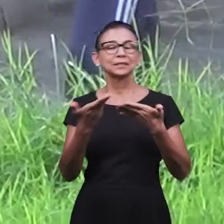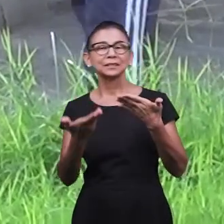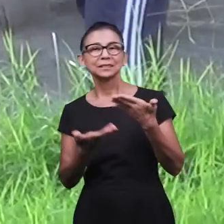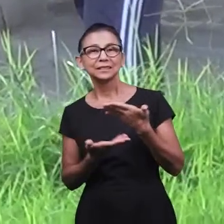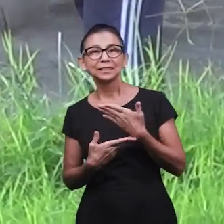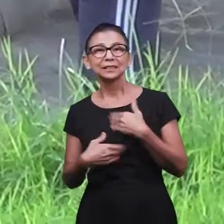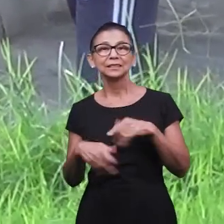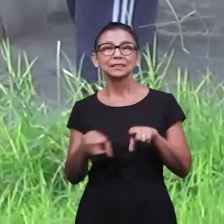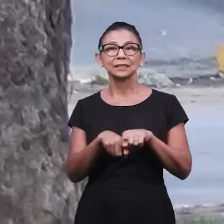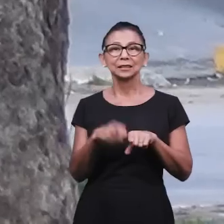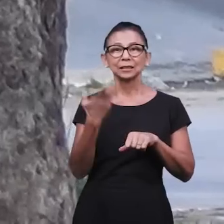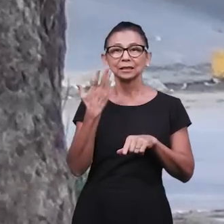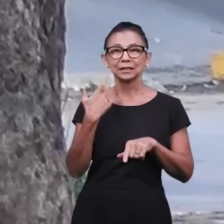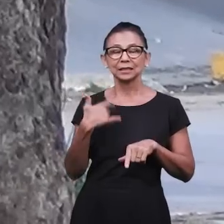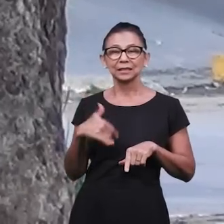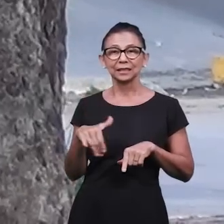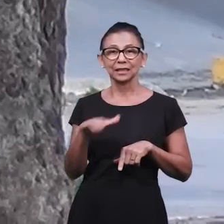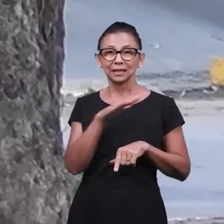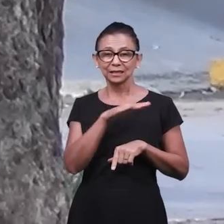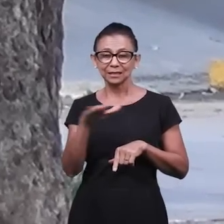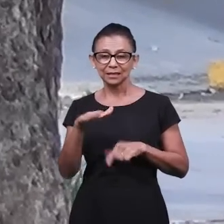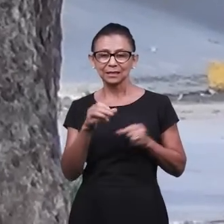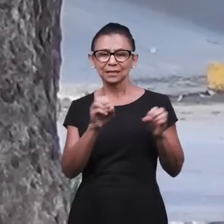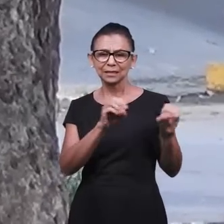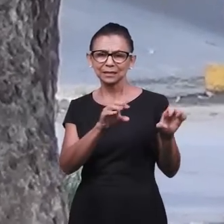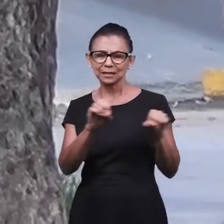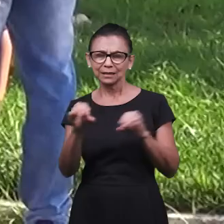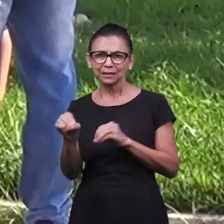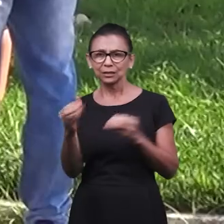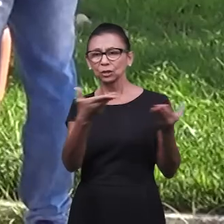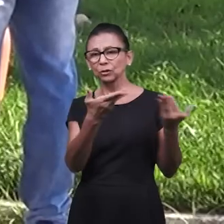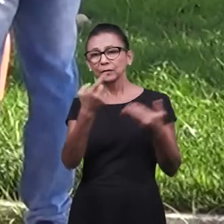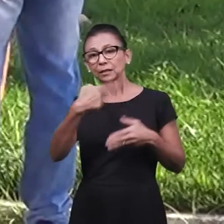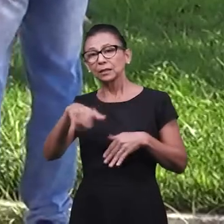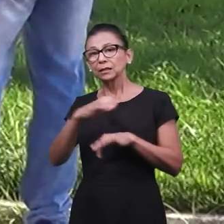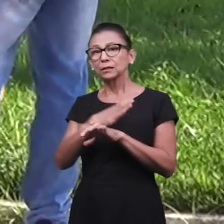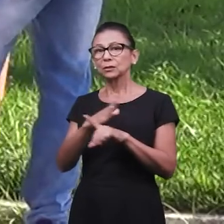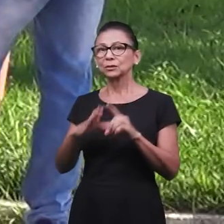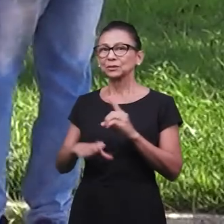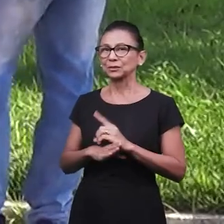aulinha para as crianças e convidando para o culto.